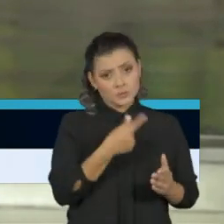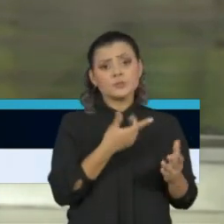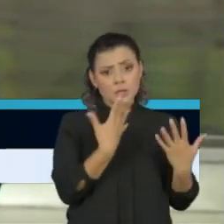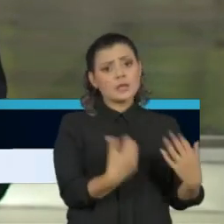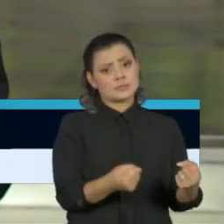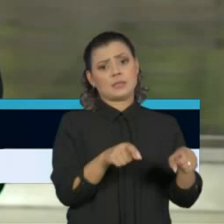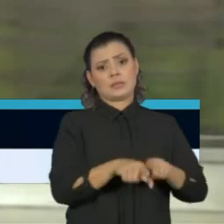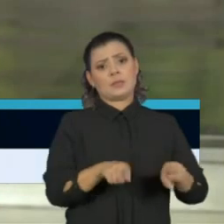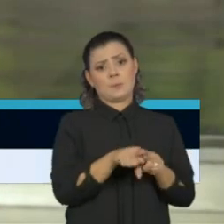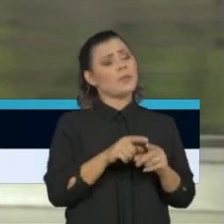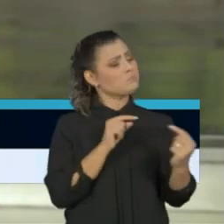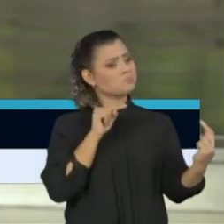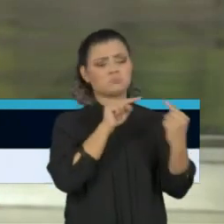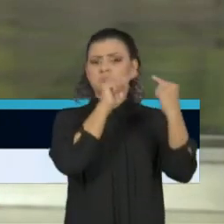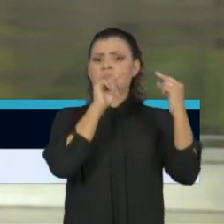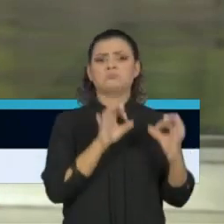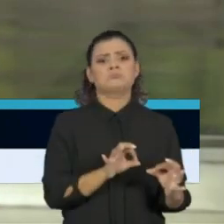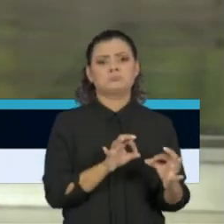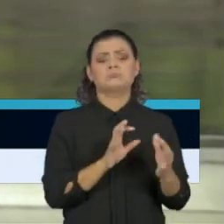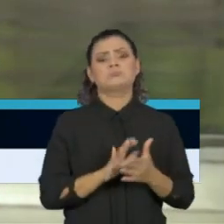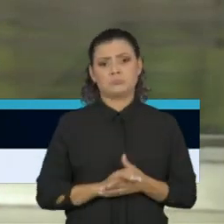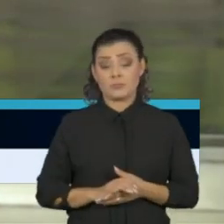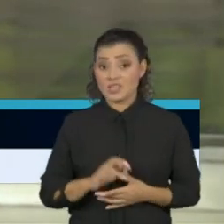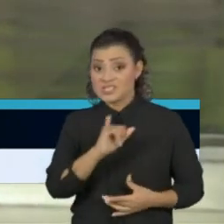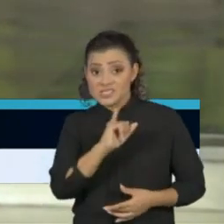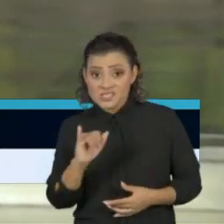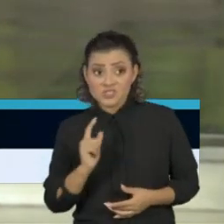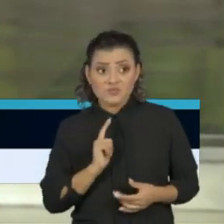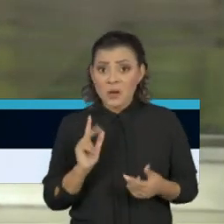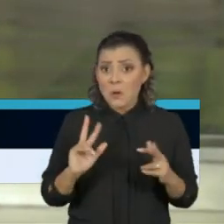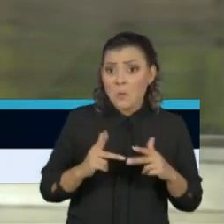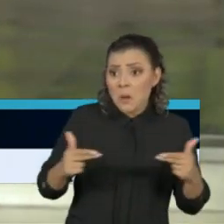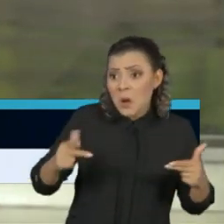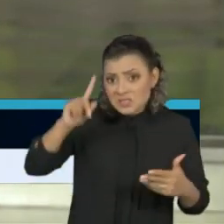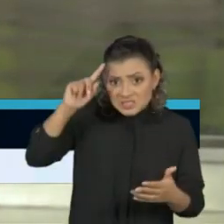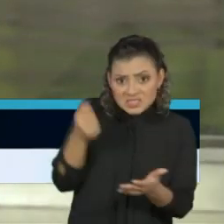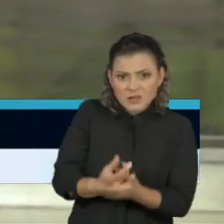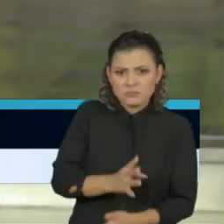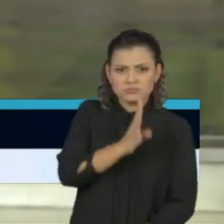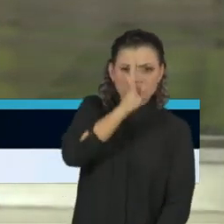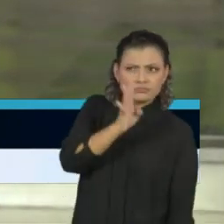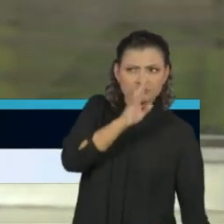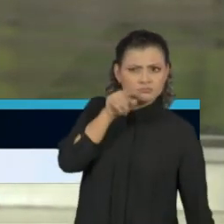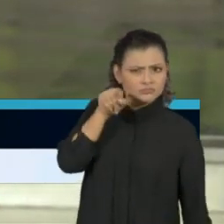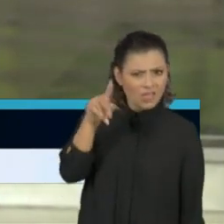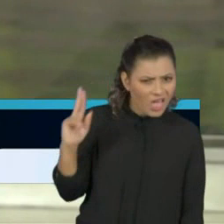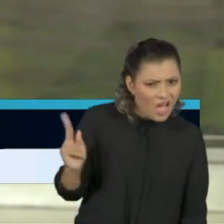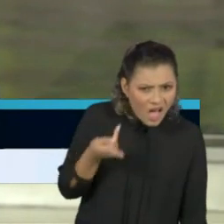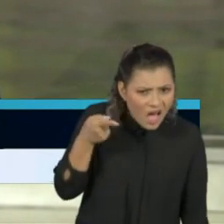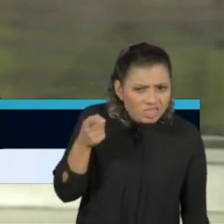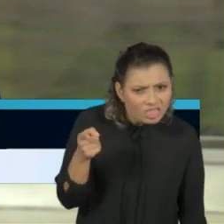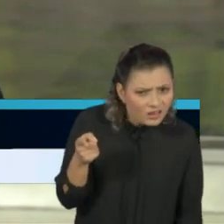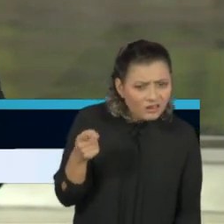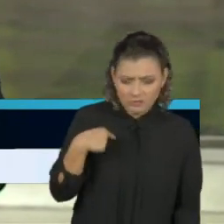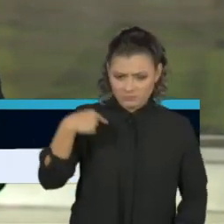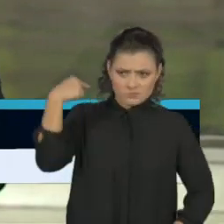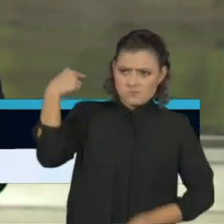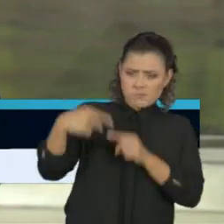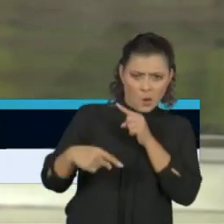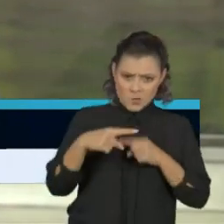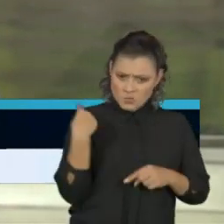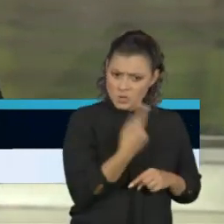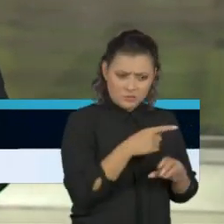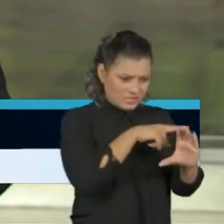nós estaremos absolutamente alinhados. Se houver alguma decisão diferente daquela que corresponda ao